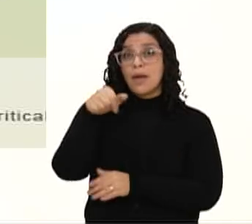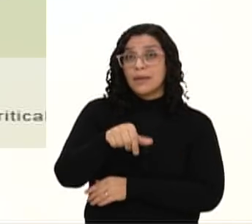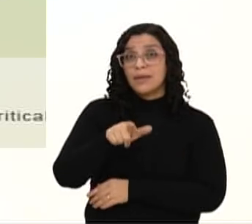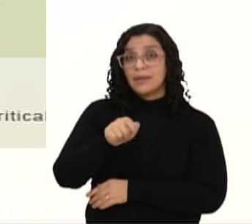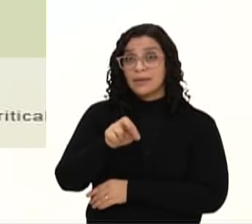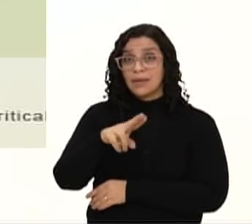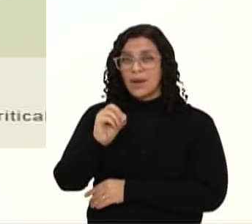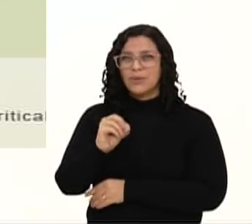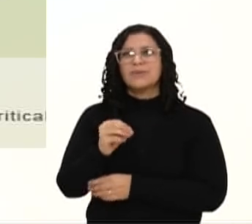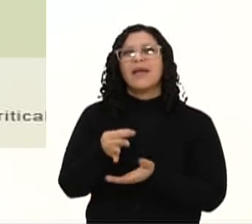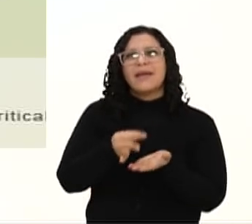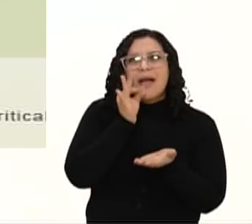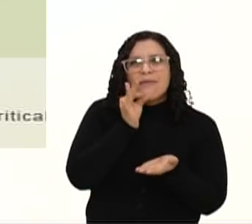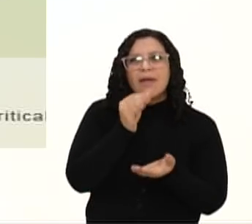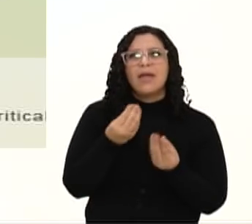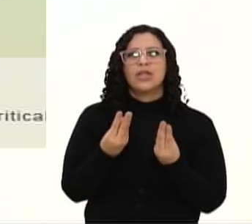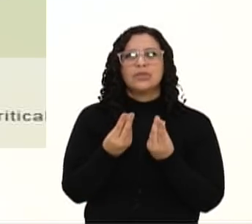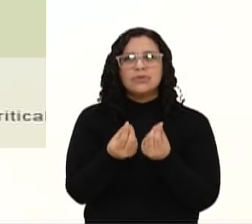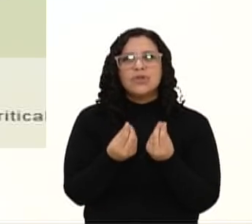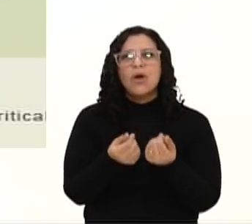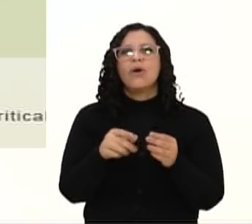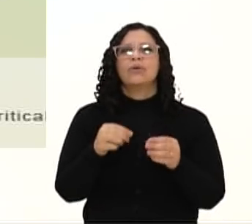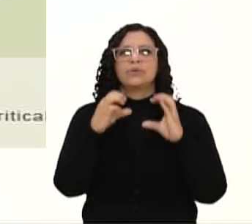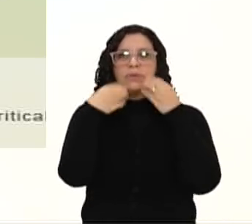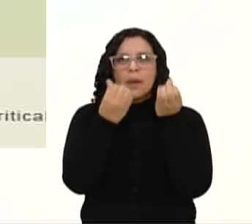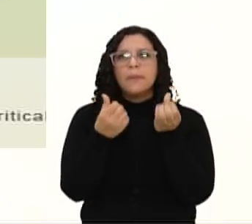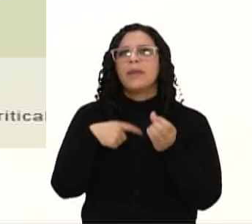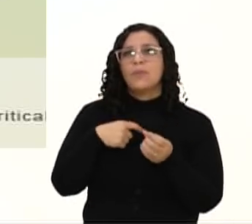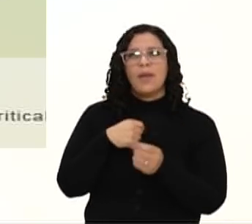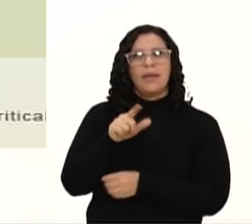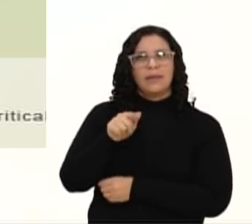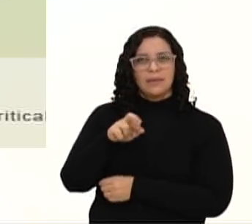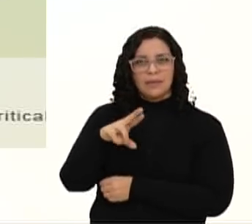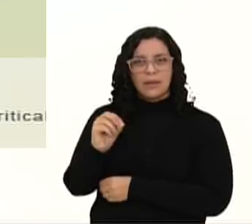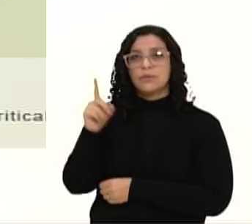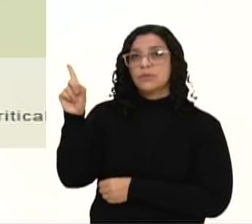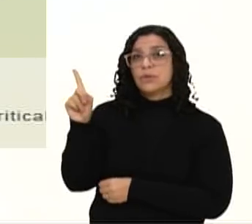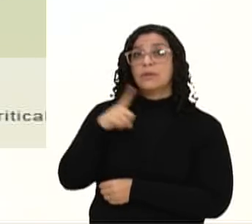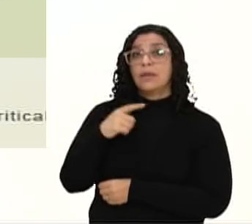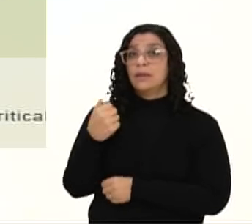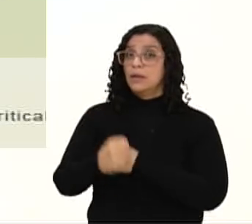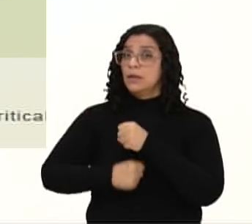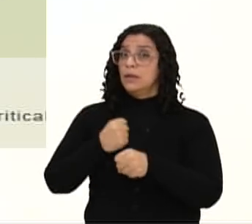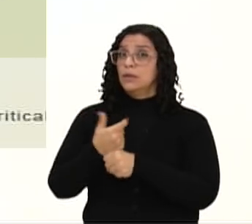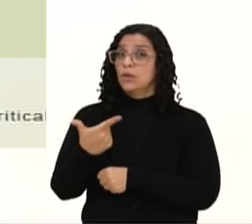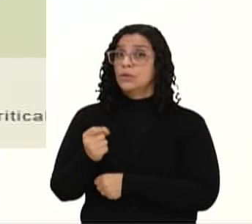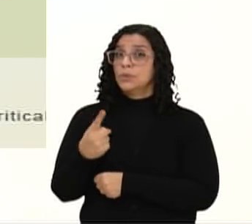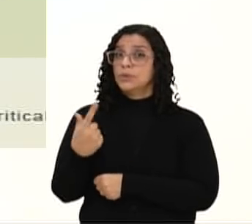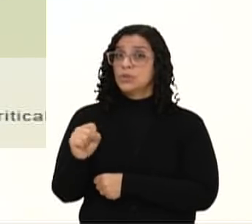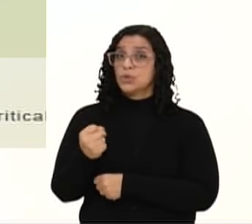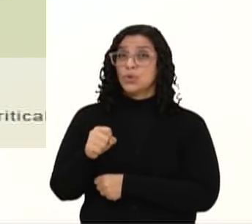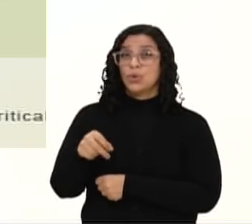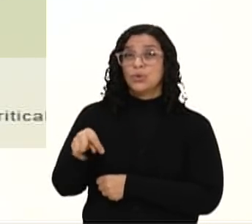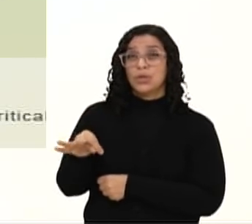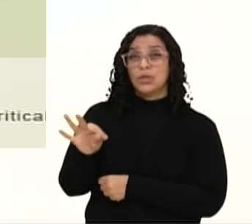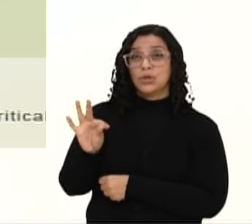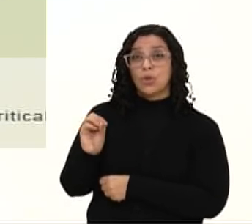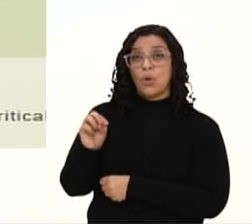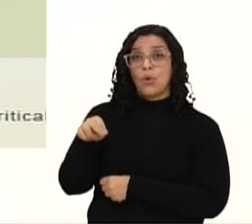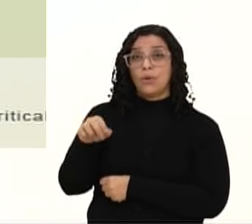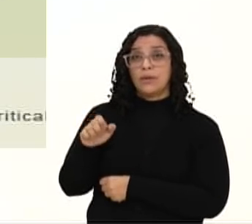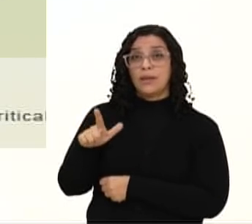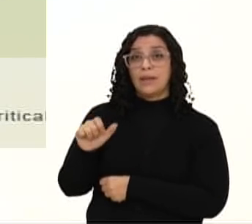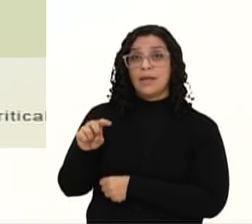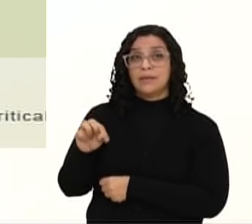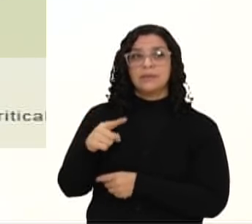no Paraná. Então ali nós temos alguns estados, né, esse aqui é de 2018 em toneladas, então nós vamos ter